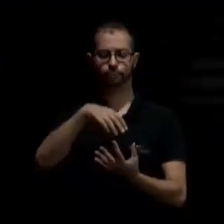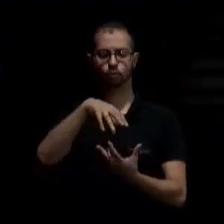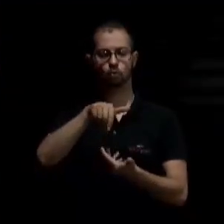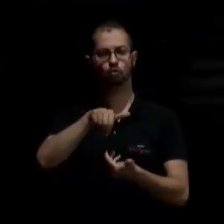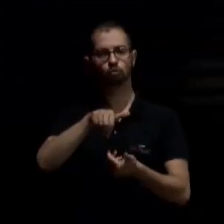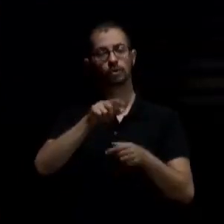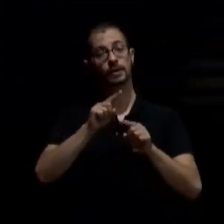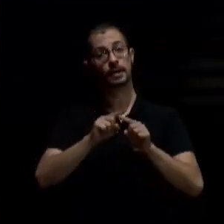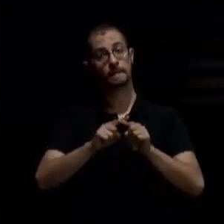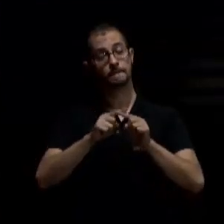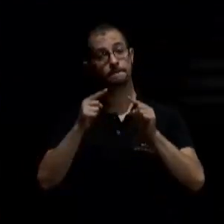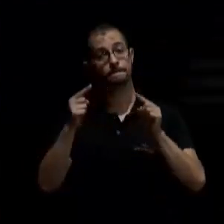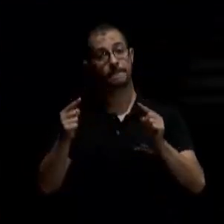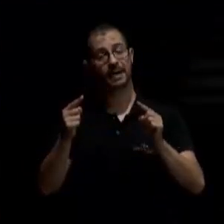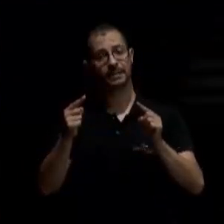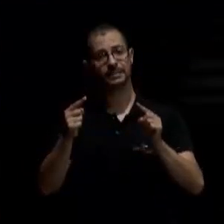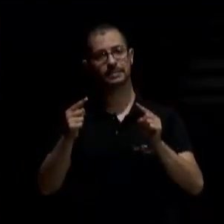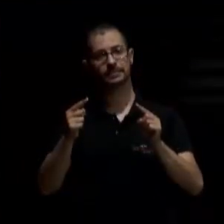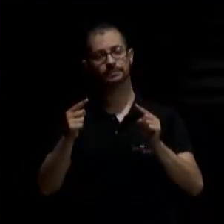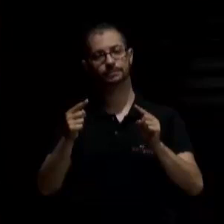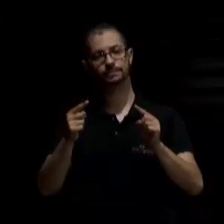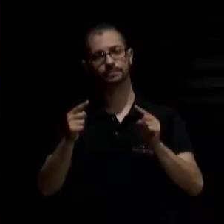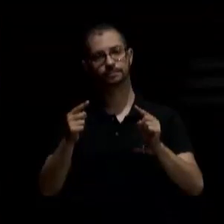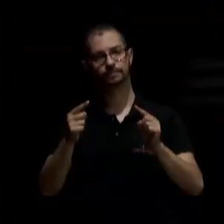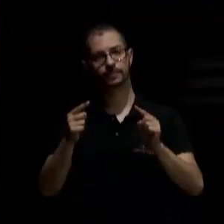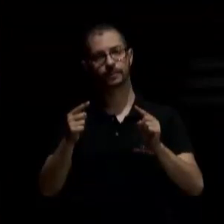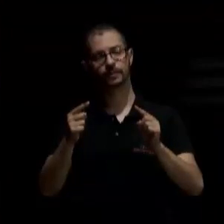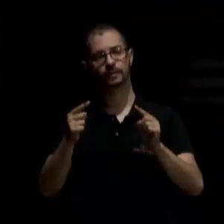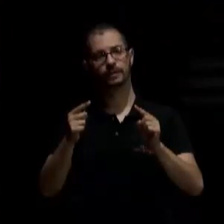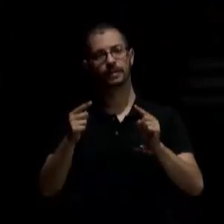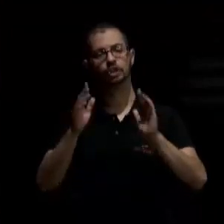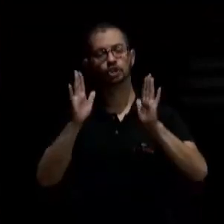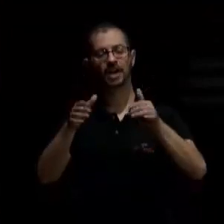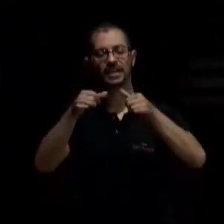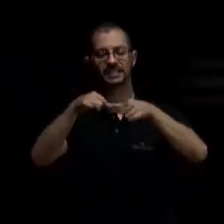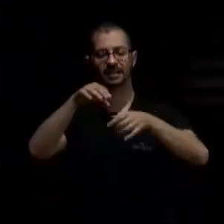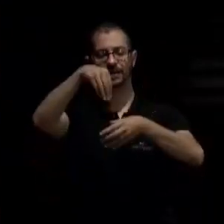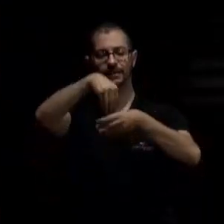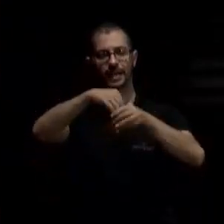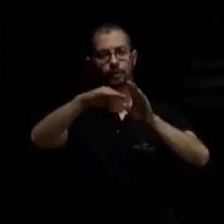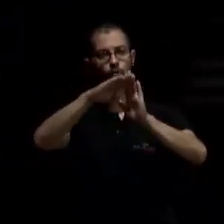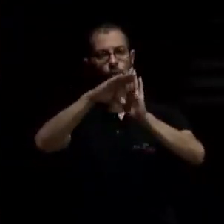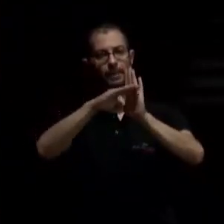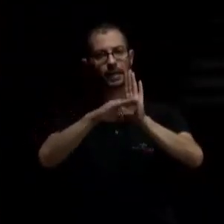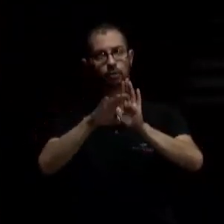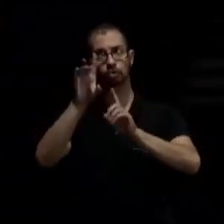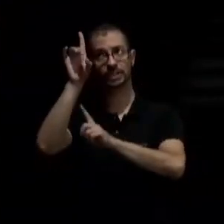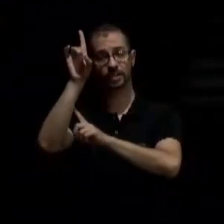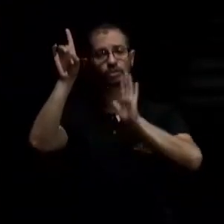mas ele já estava dentro do plano de Deus, ele já havia feito aquela oração